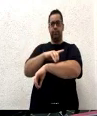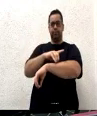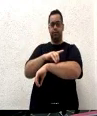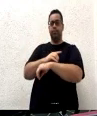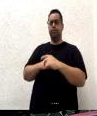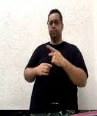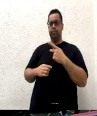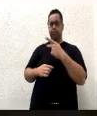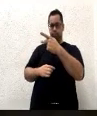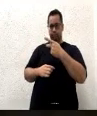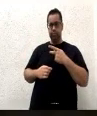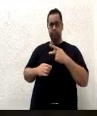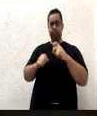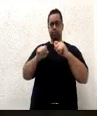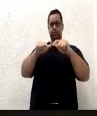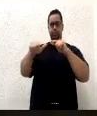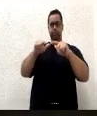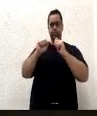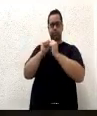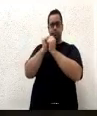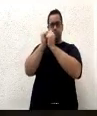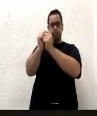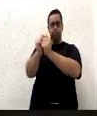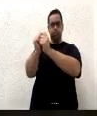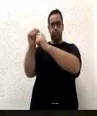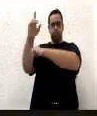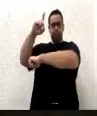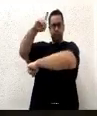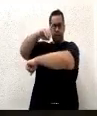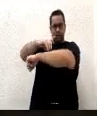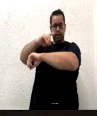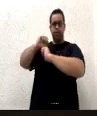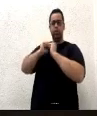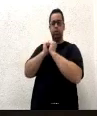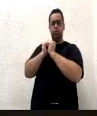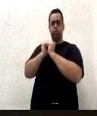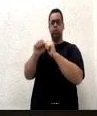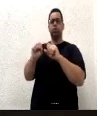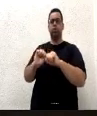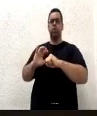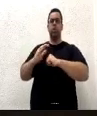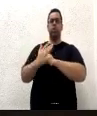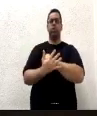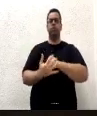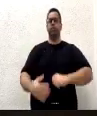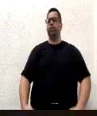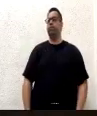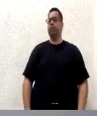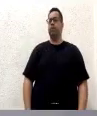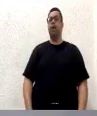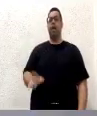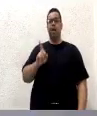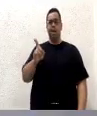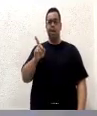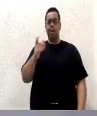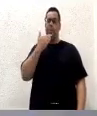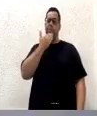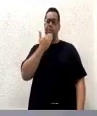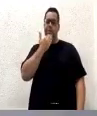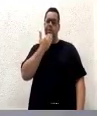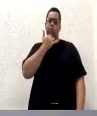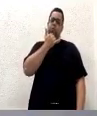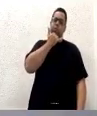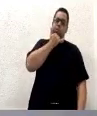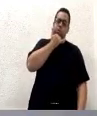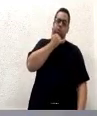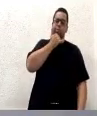nesse momento, né, dengue, Covid, né, vai fazer parte aí do nosso dia a dia. Então, ele pede desculpa por não estar aqui, mas